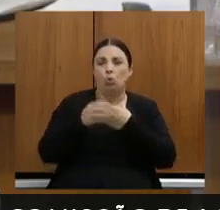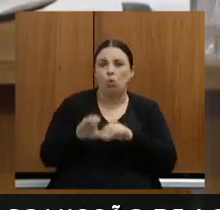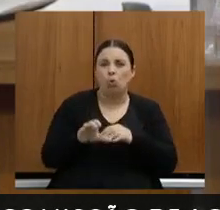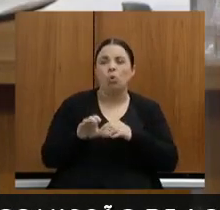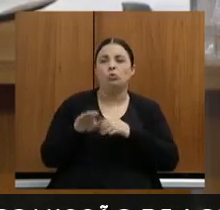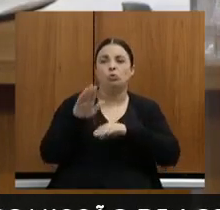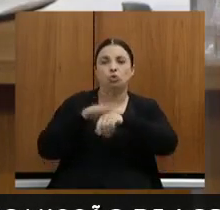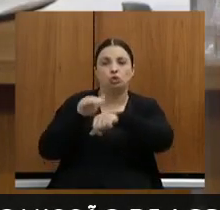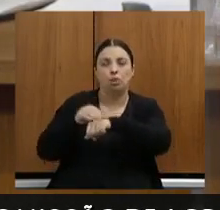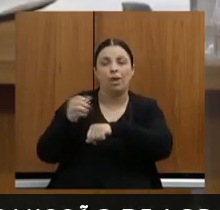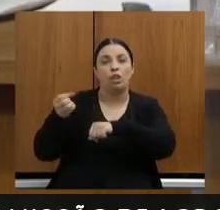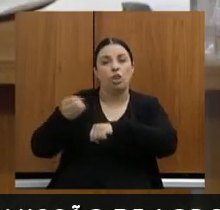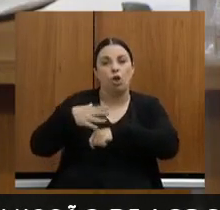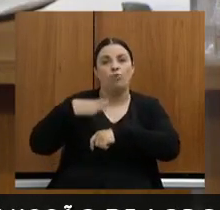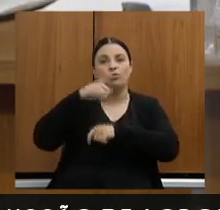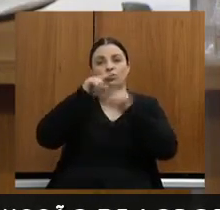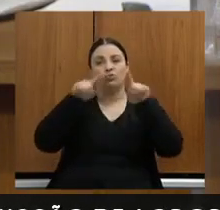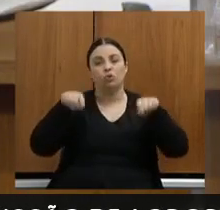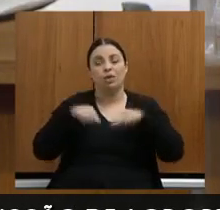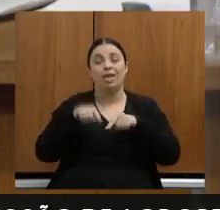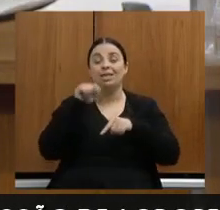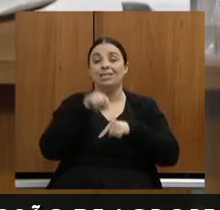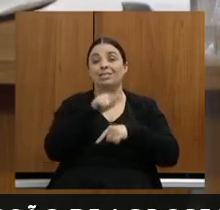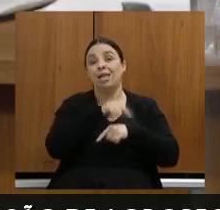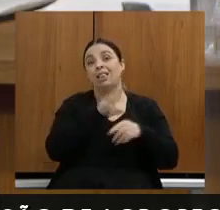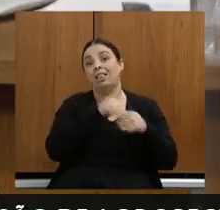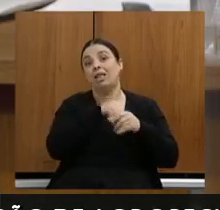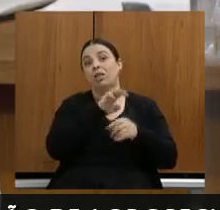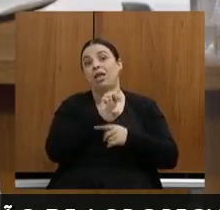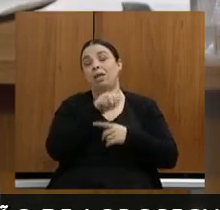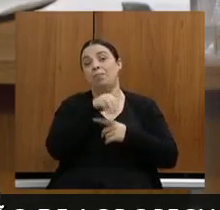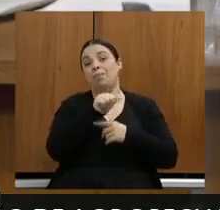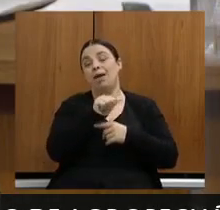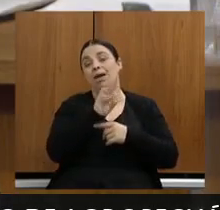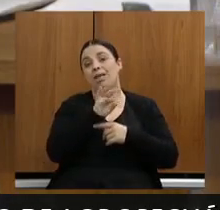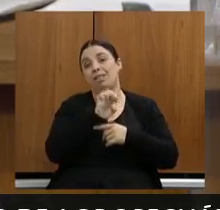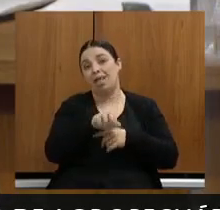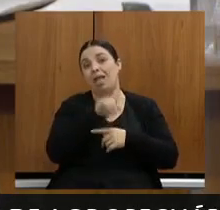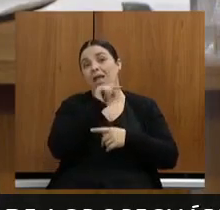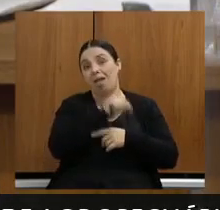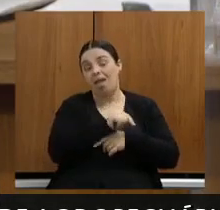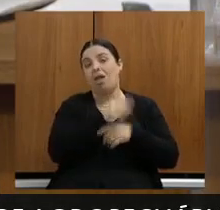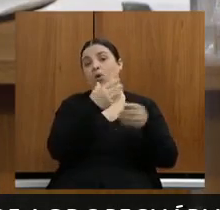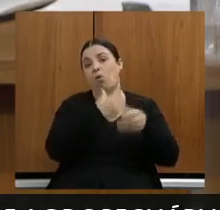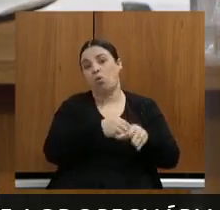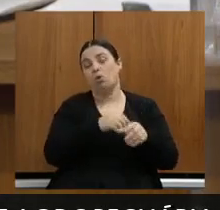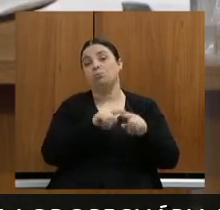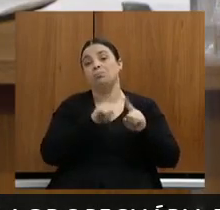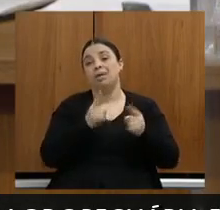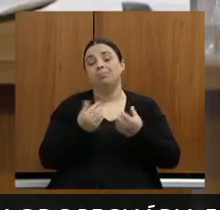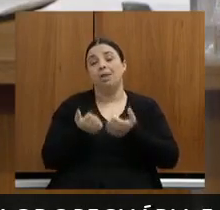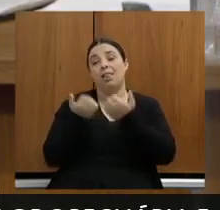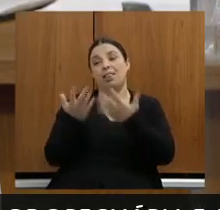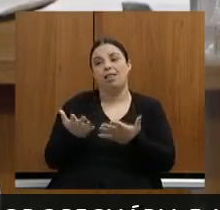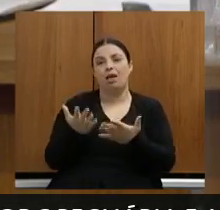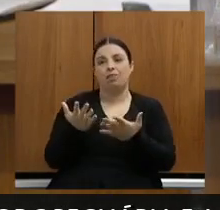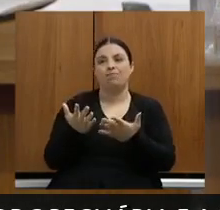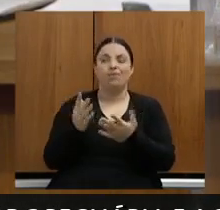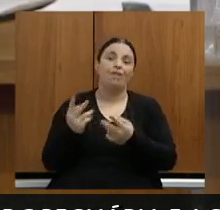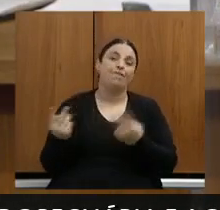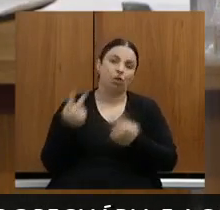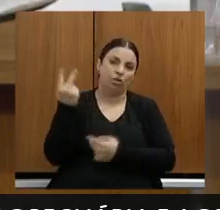convocação e isso é sobre a Emater porque Aonde tem concurso Mas pode a valorizar os servidores nós fizemos aí